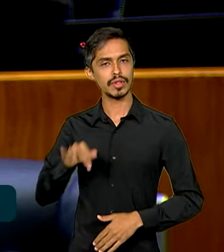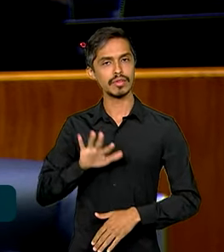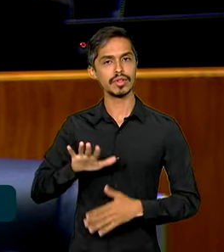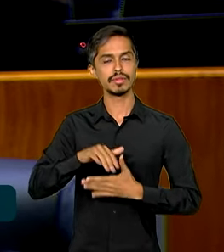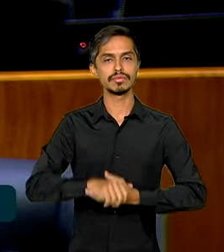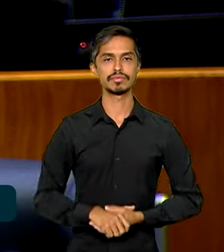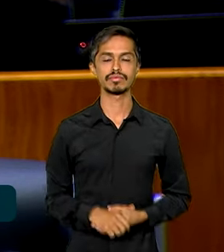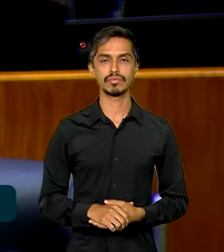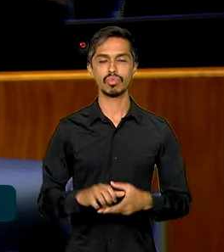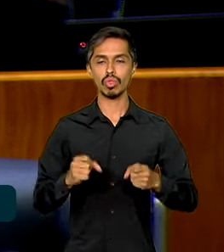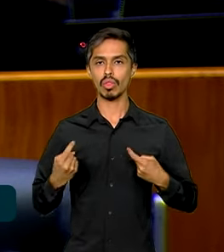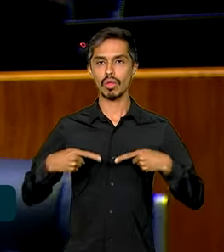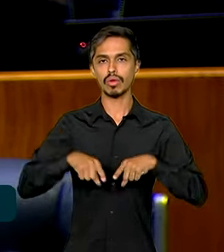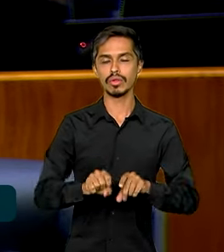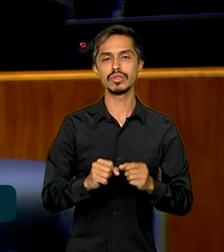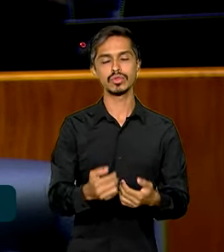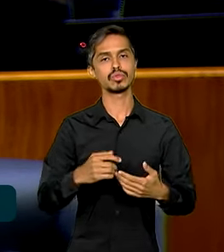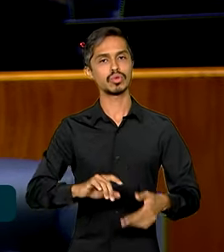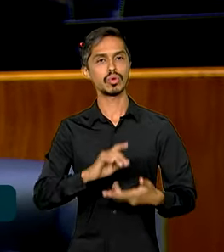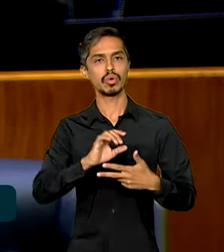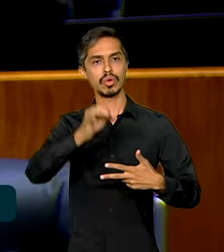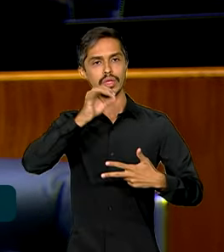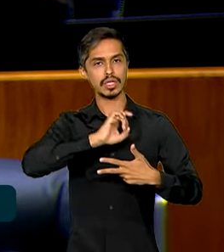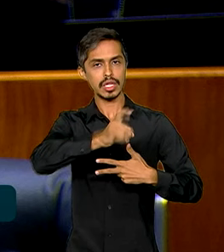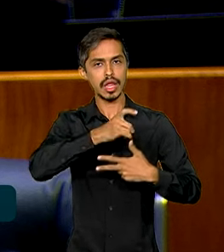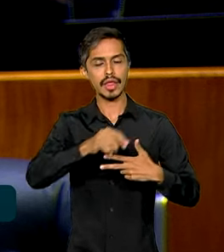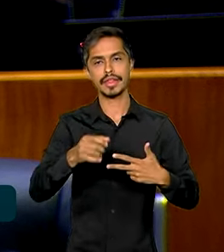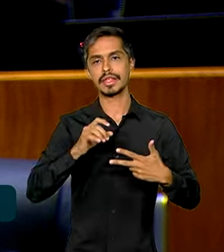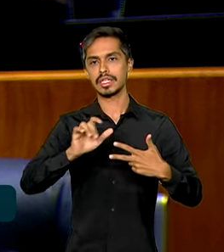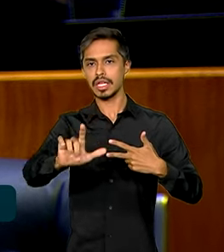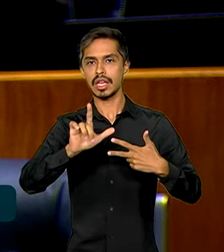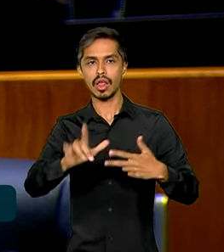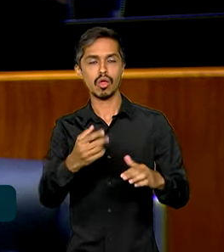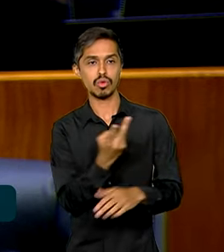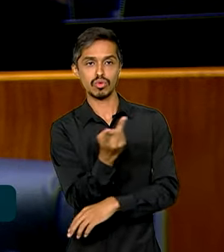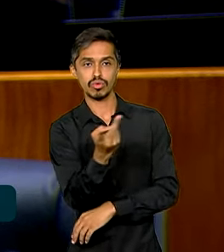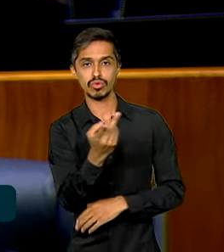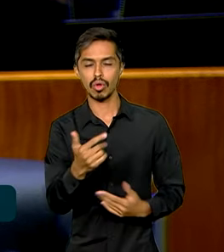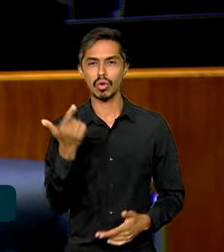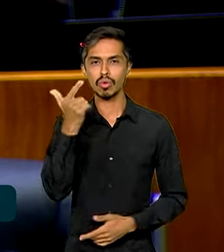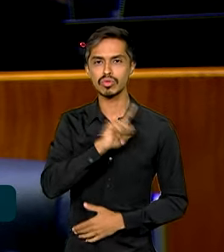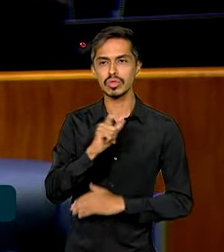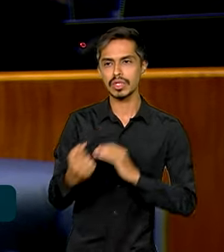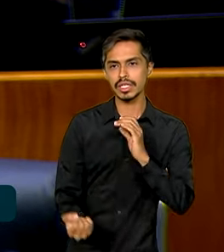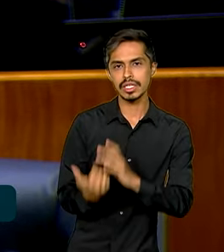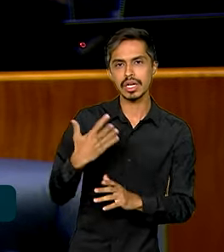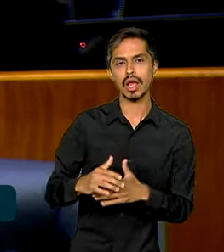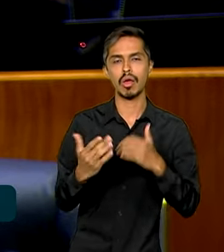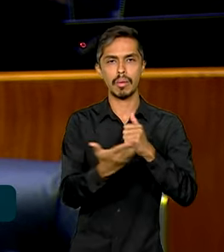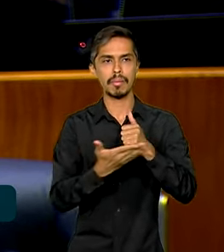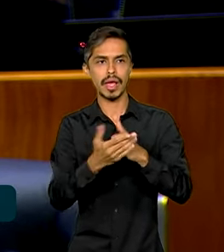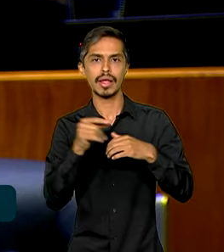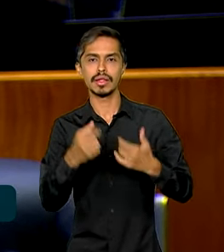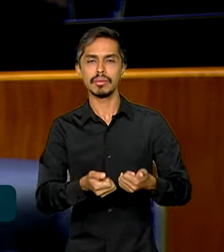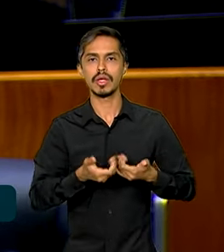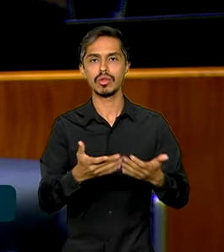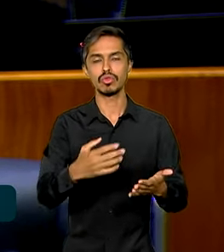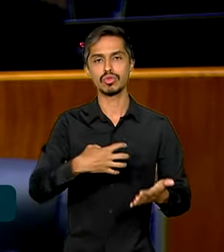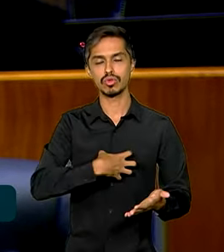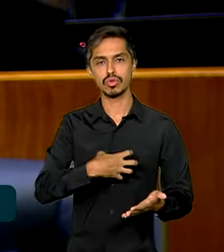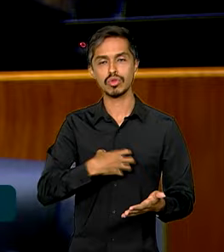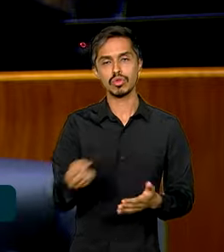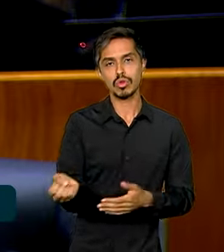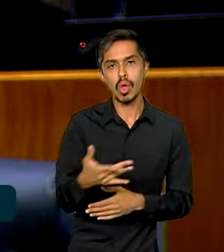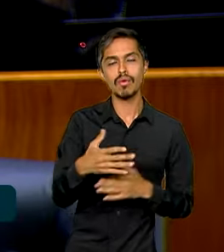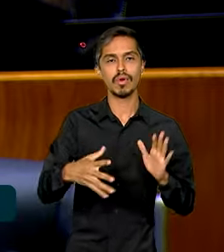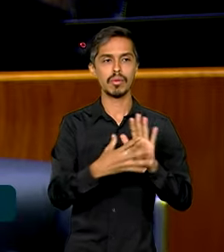os esforços do executivo ambas as casas conseguiram criar as bases para um novo modelo tributário